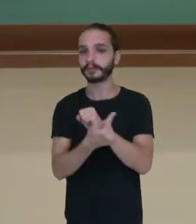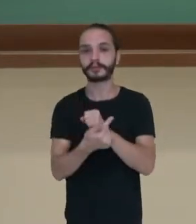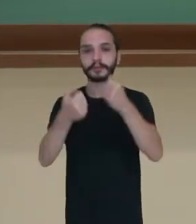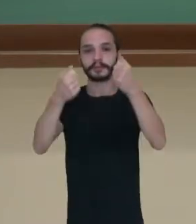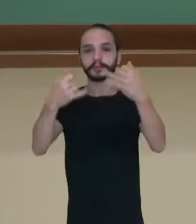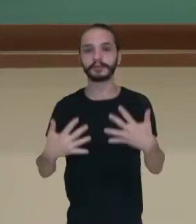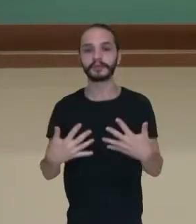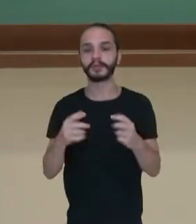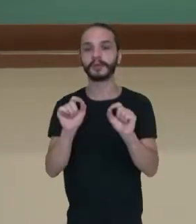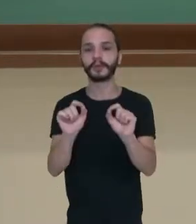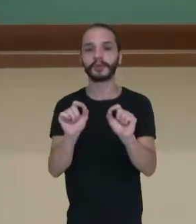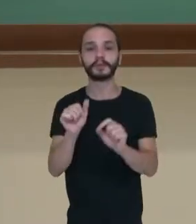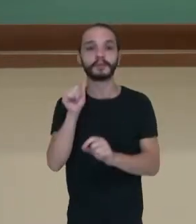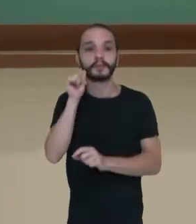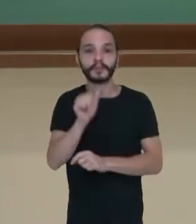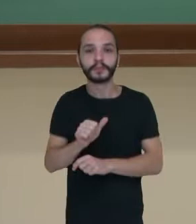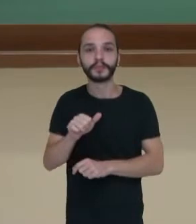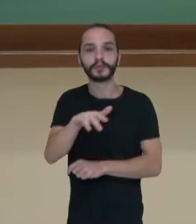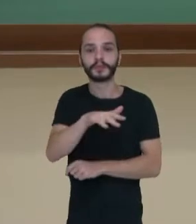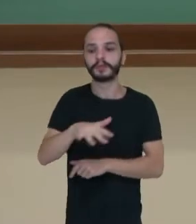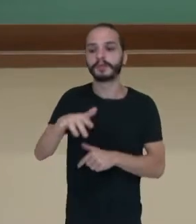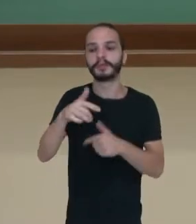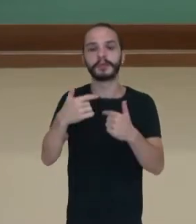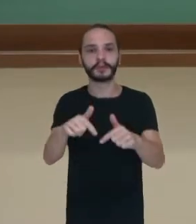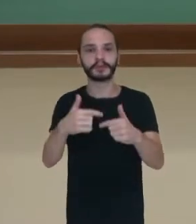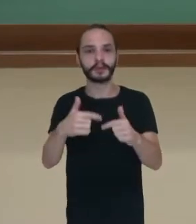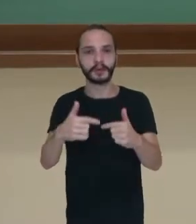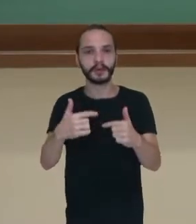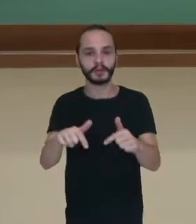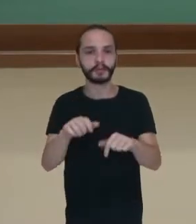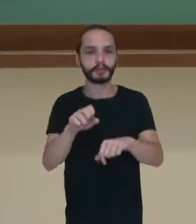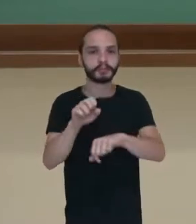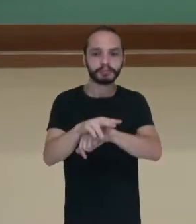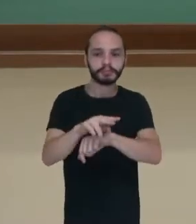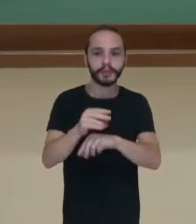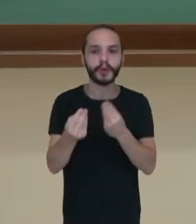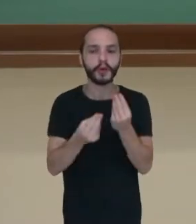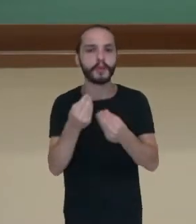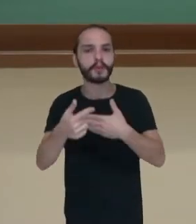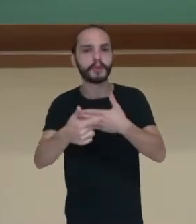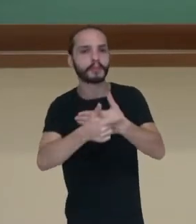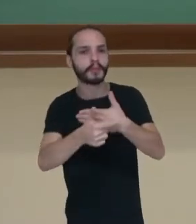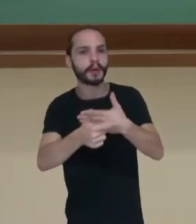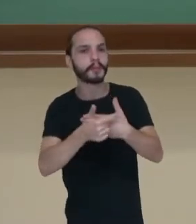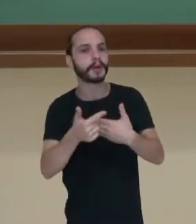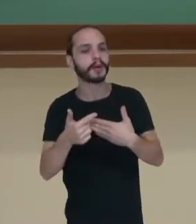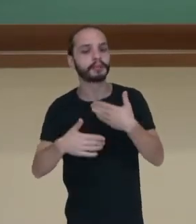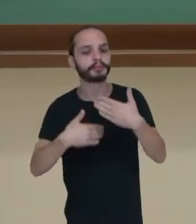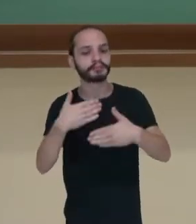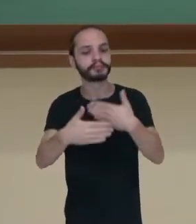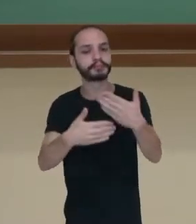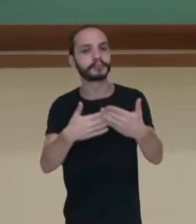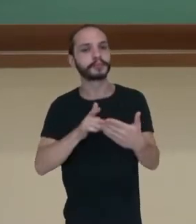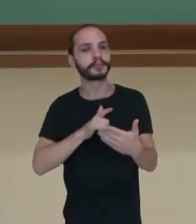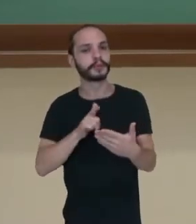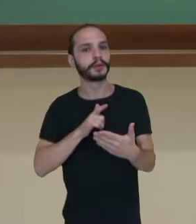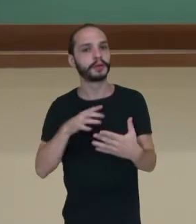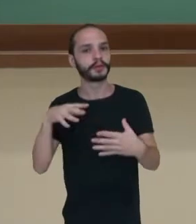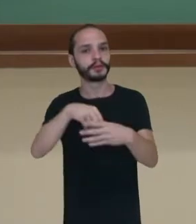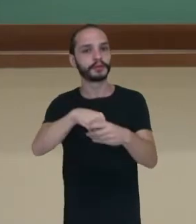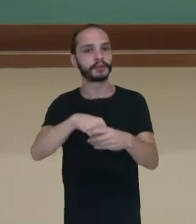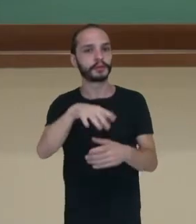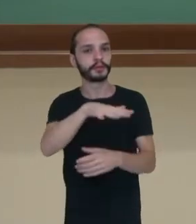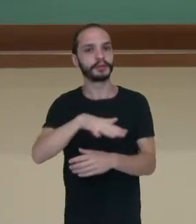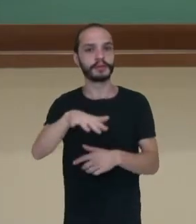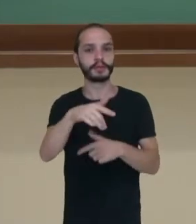falar da mulher no mercado de trabalho. Qual é o papel da mulher desenvolvendo atividades no mercado de